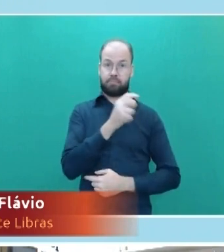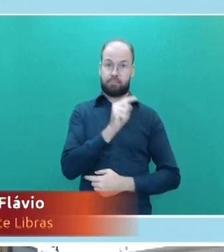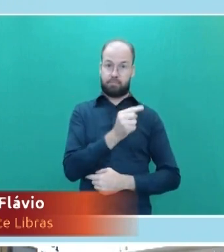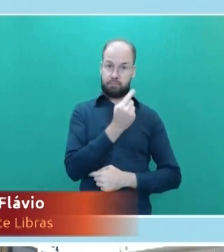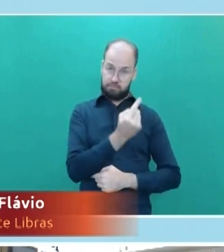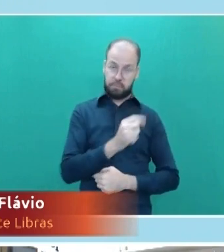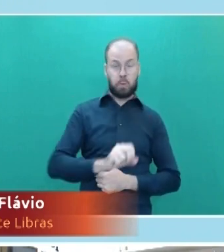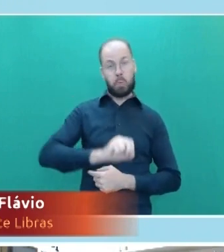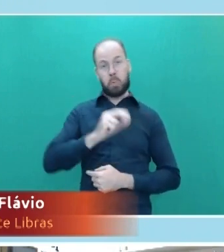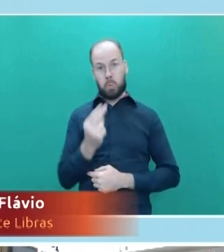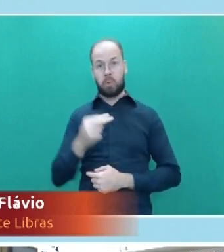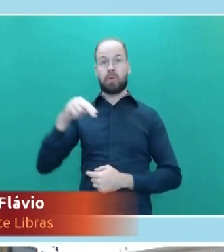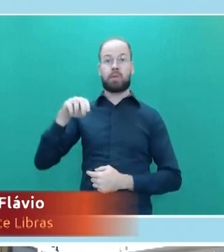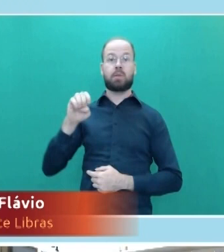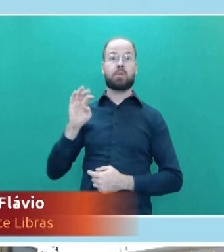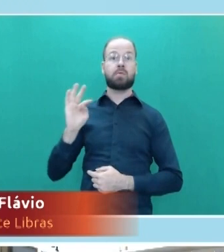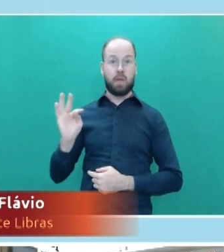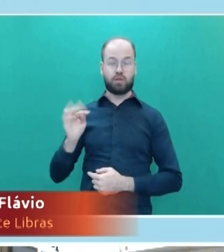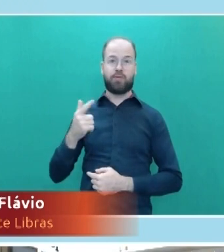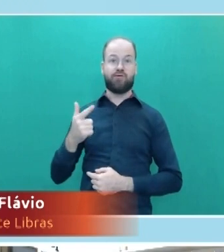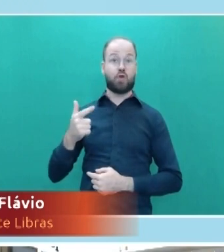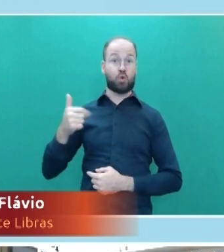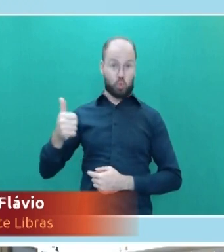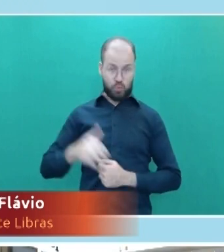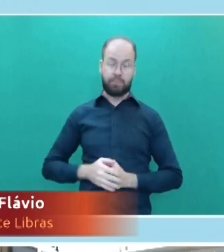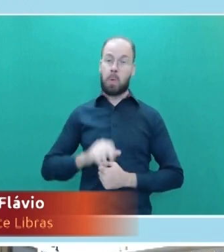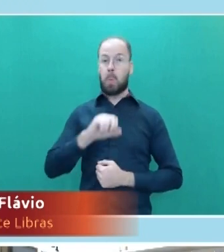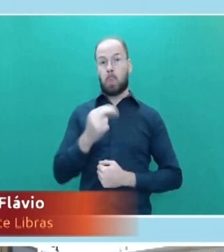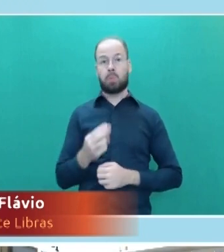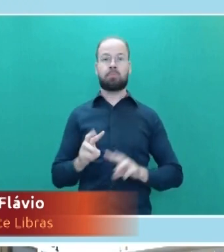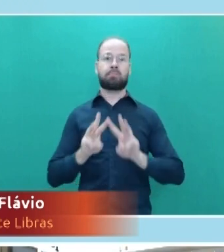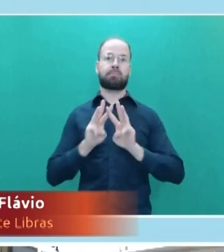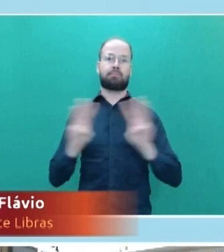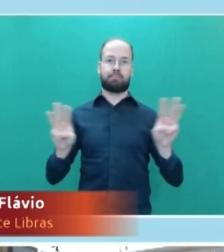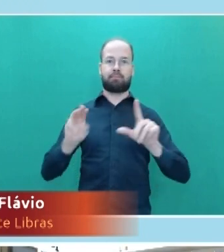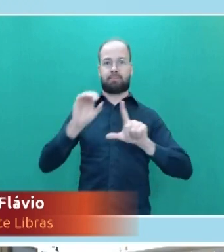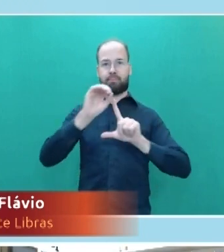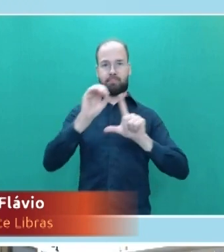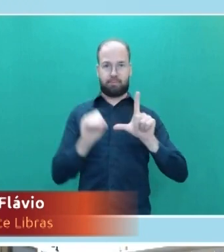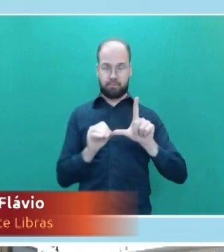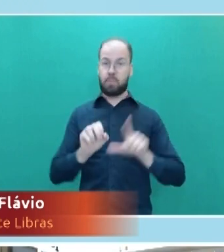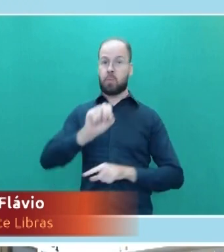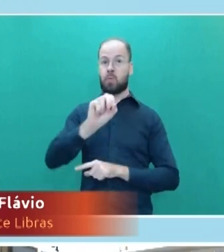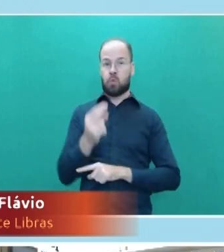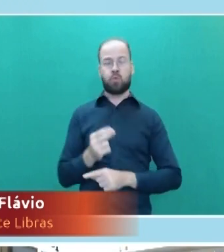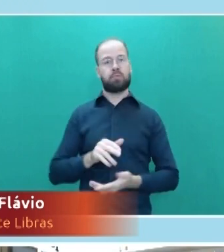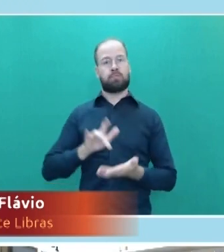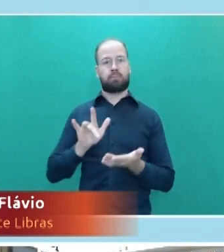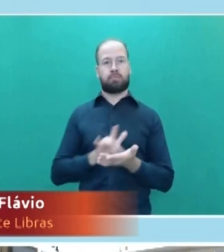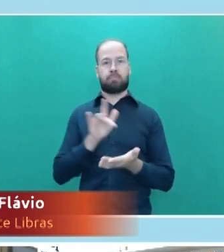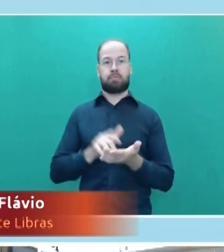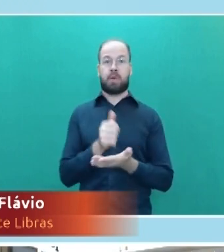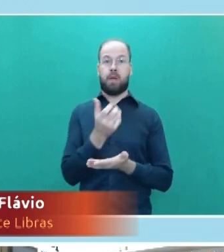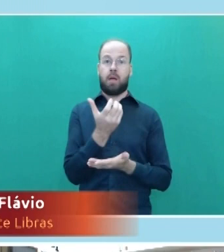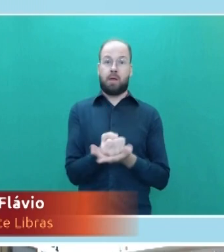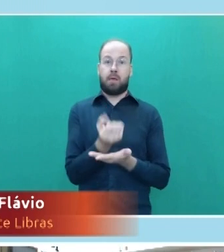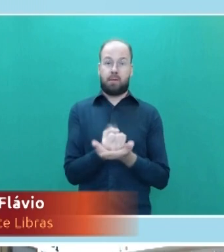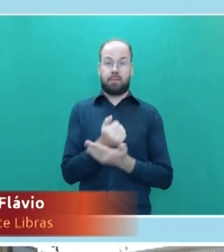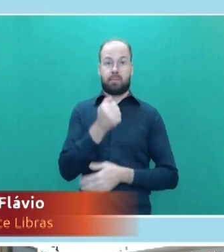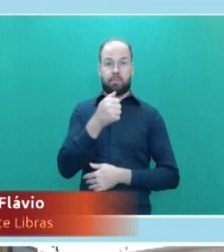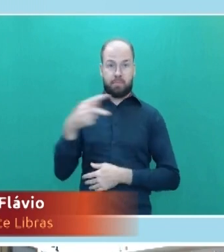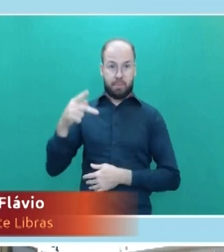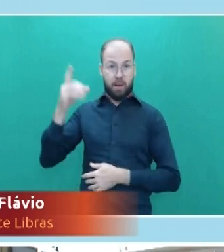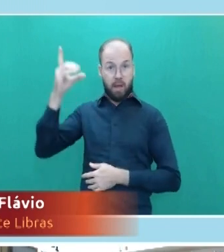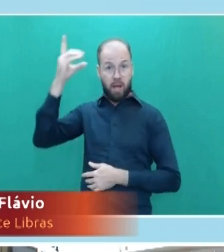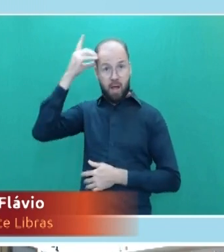no 21, pelo site da TV UFG, pelo aplicativo que você baixa gratuitamente em celulares com modelo Android, ou